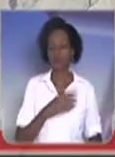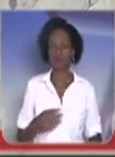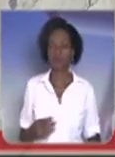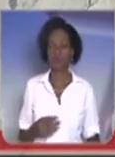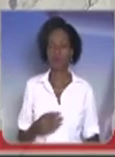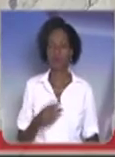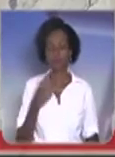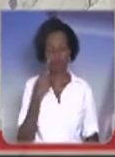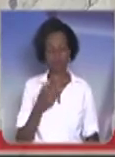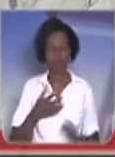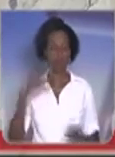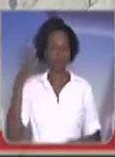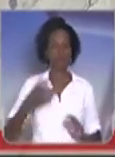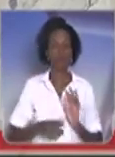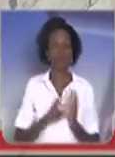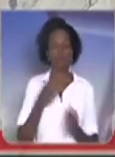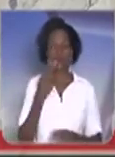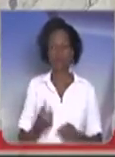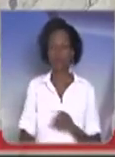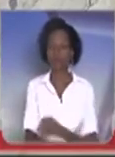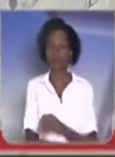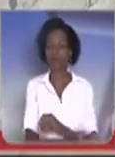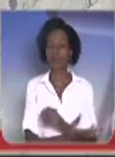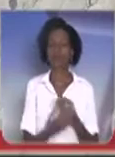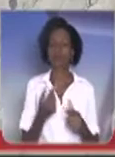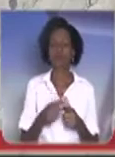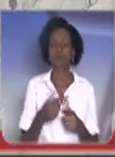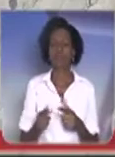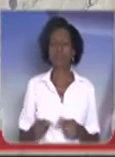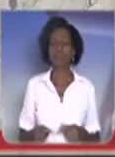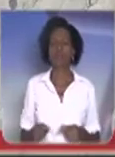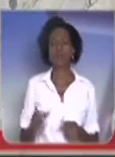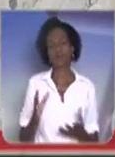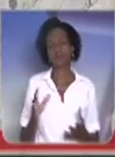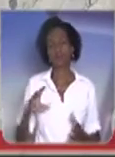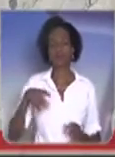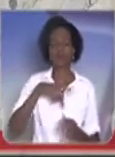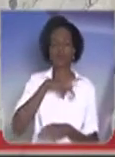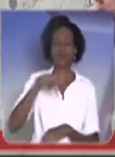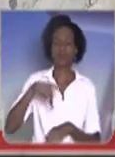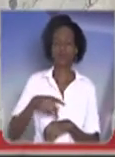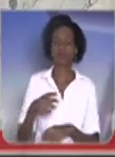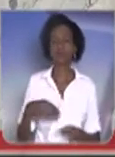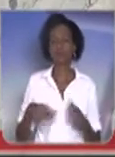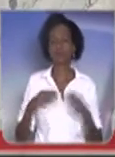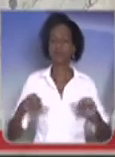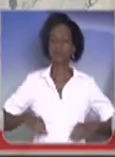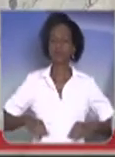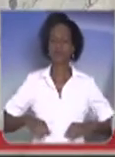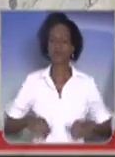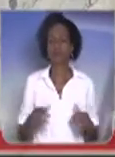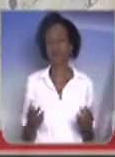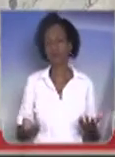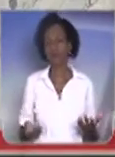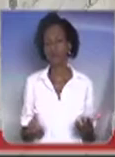de corrupção. Eu acho que isso é um problema que afeta todo o país, não é de hoje, né? Conversava há pouco com o Sérgio